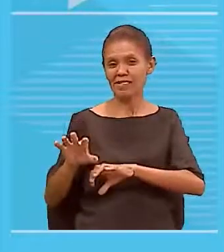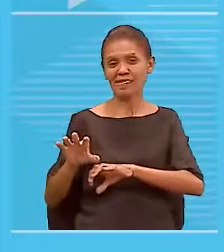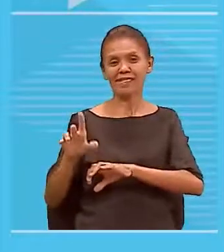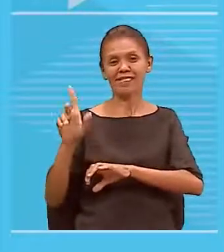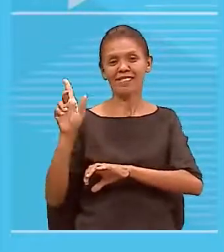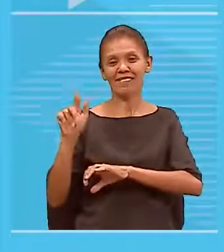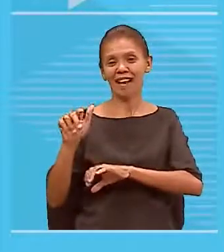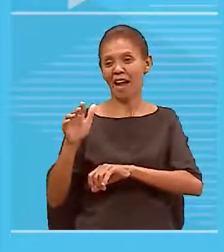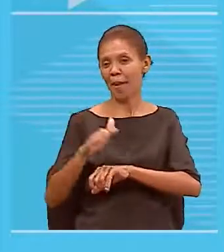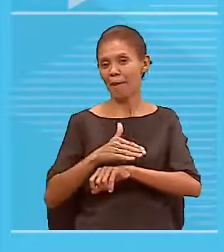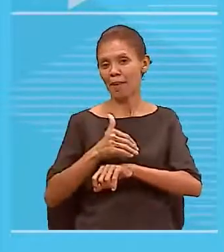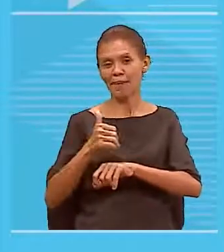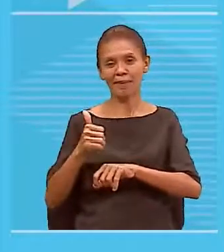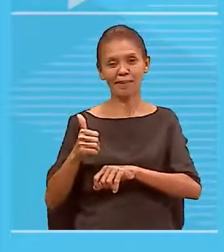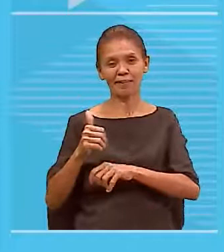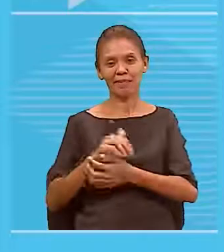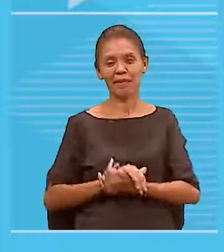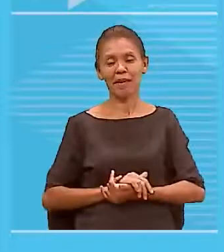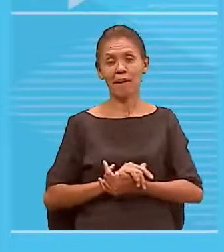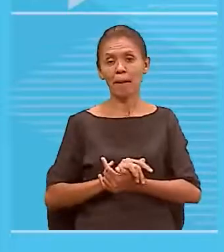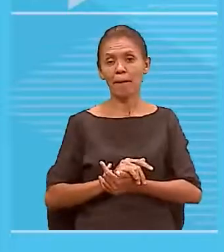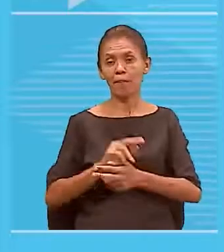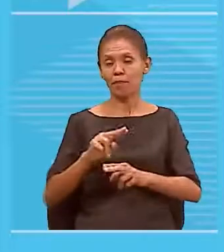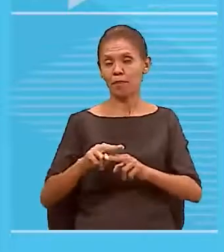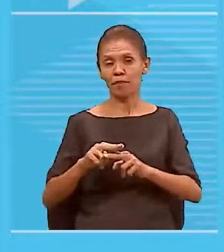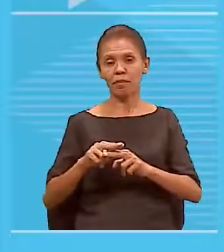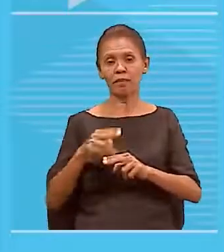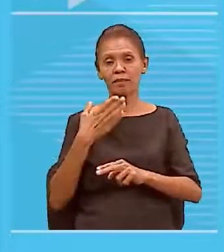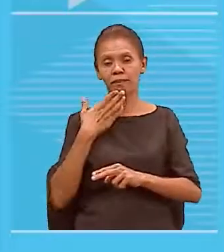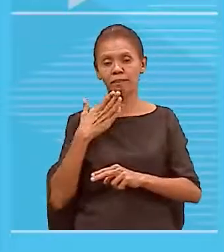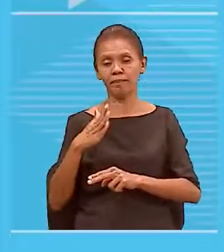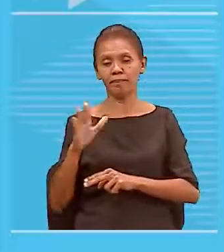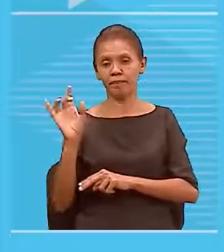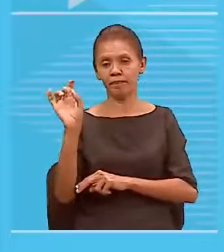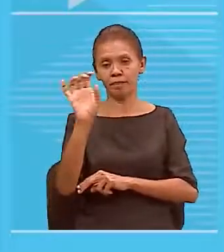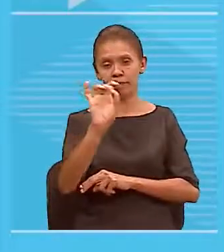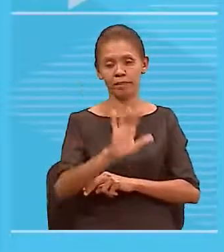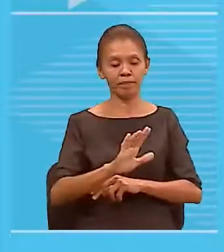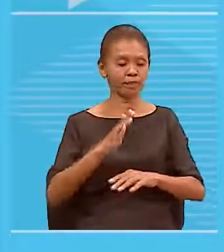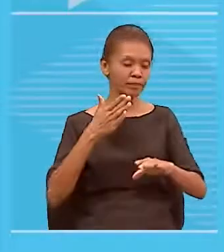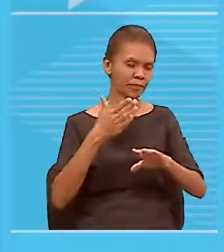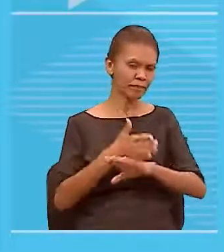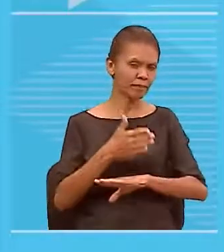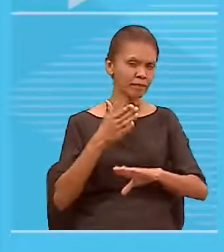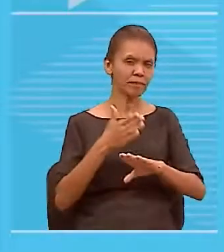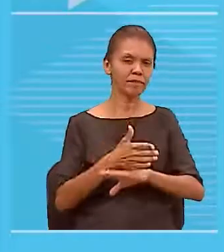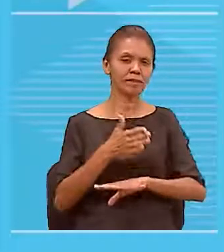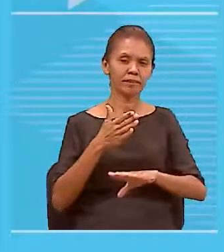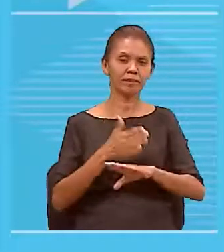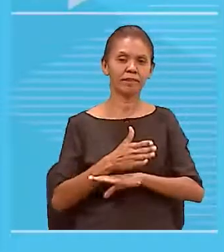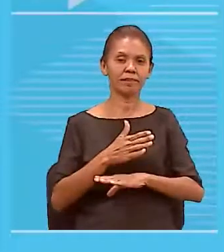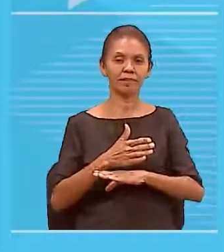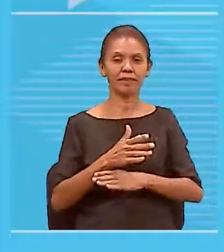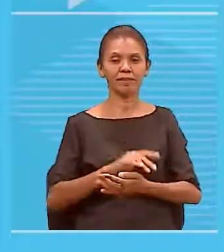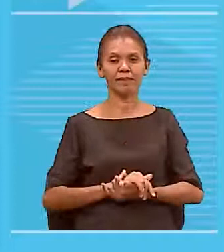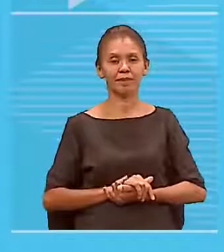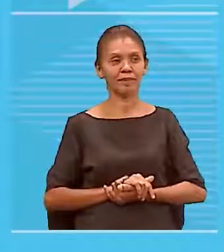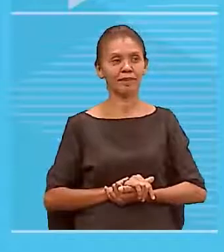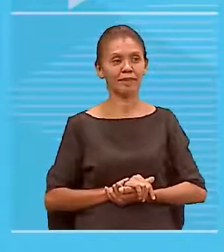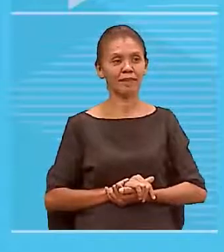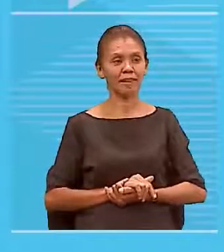para vocês é por isso que eu peço participem da aula participem da aula